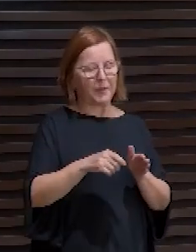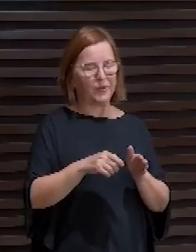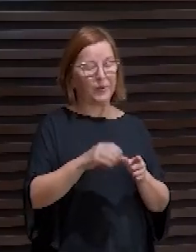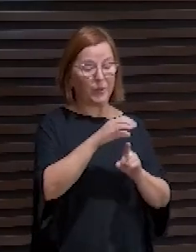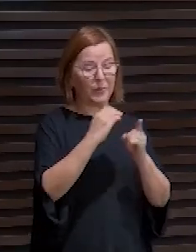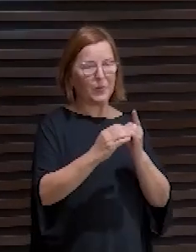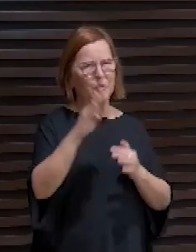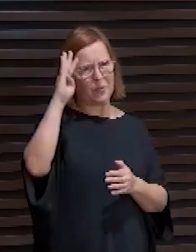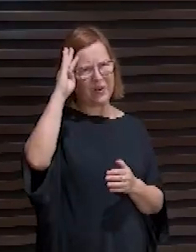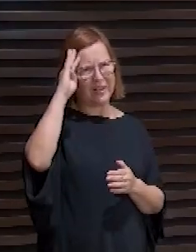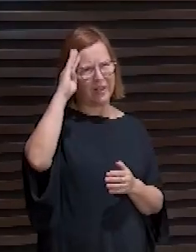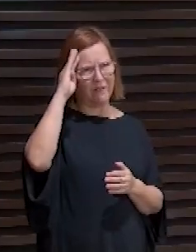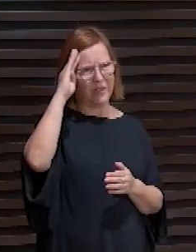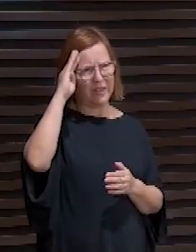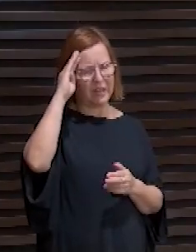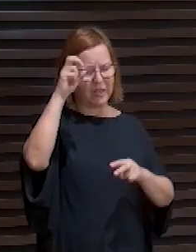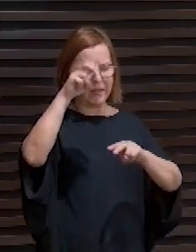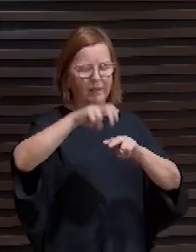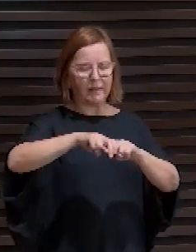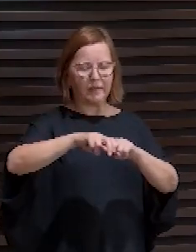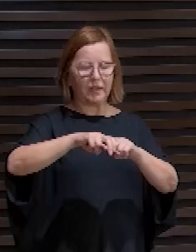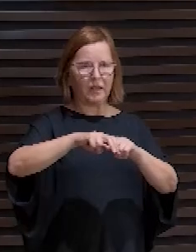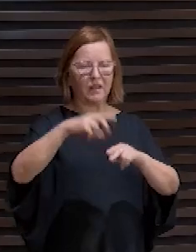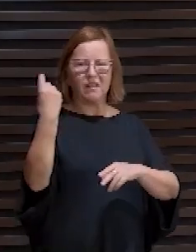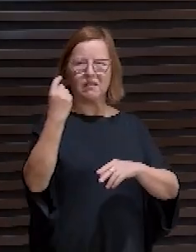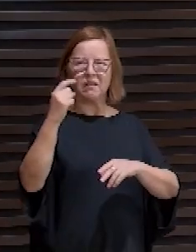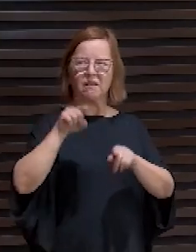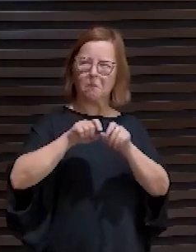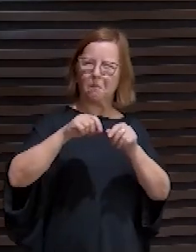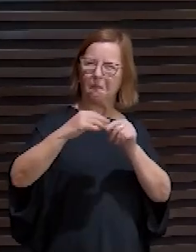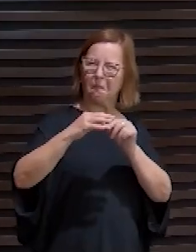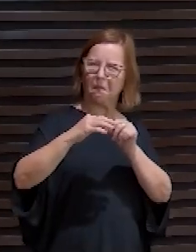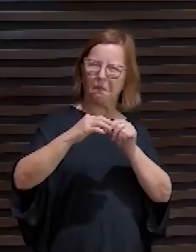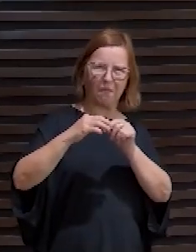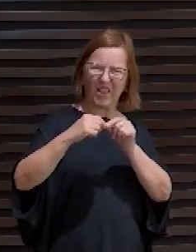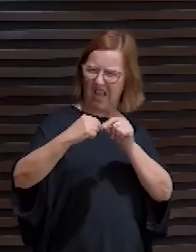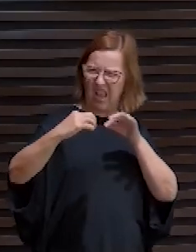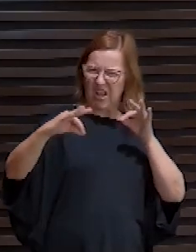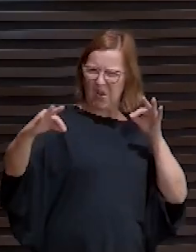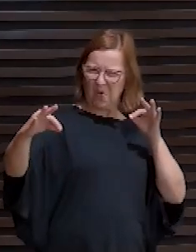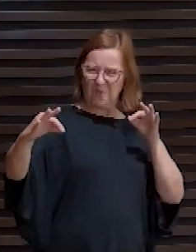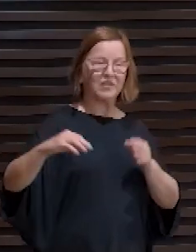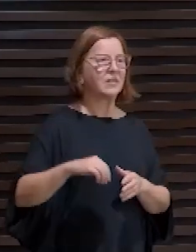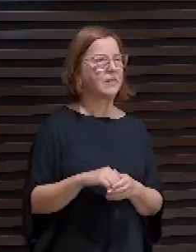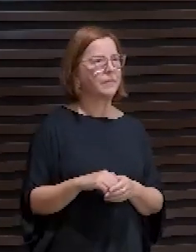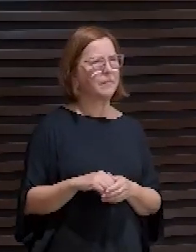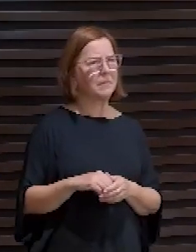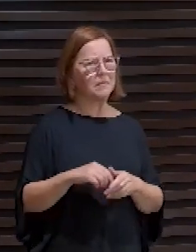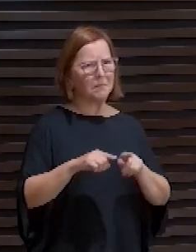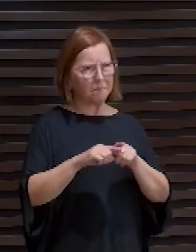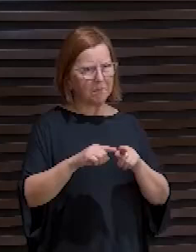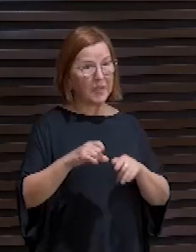poderia sentar mais próximo, senta no outro canto. E aí nós temos que pedir: irmãos, vamos chegar mais perto, vamos ficar junto. Por que isso, não